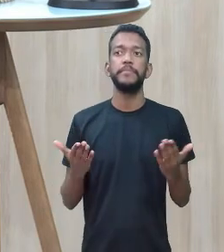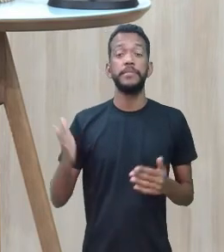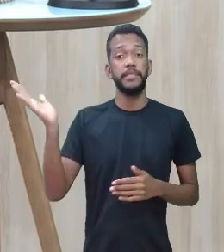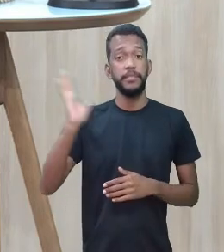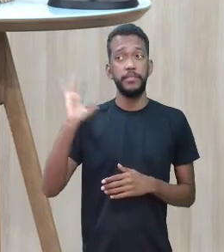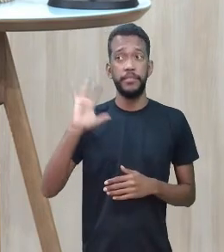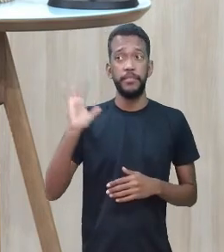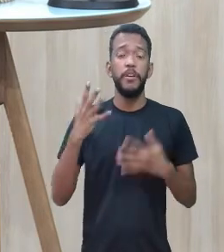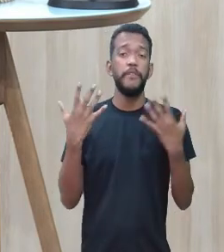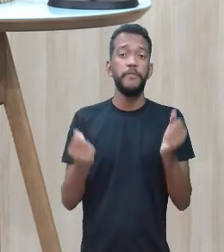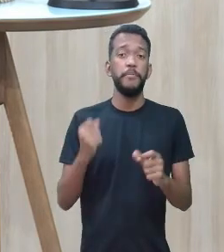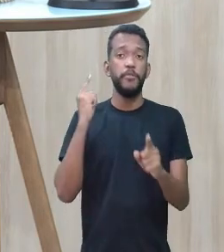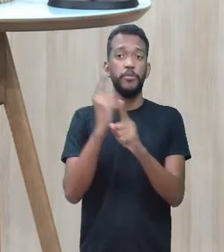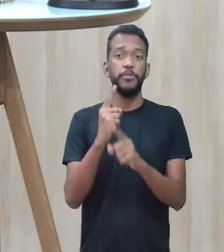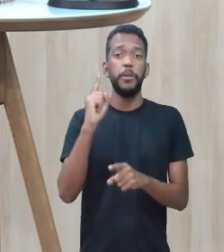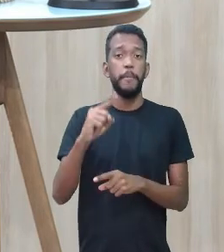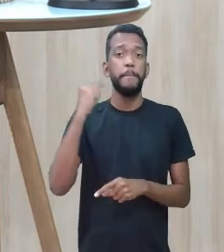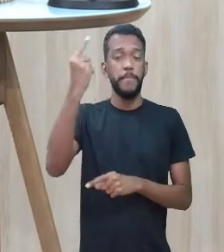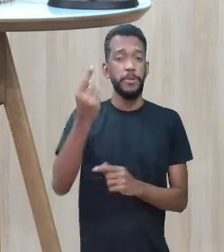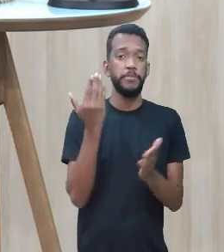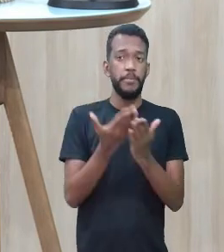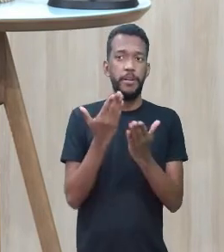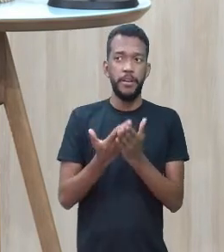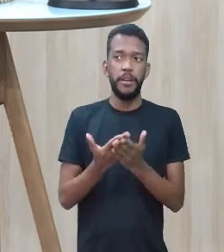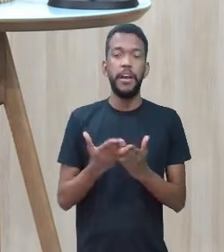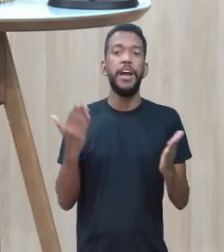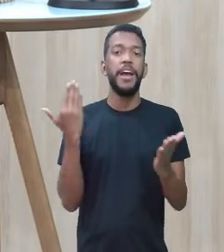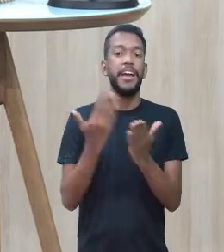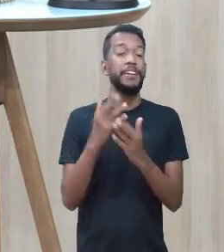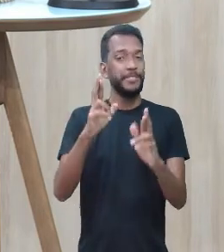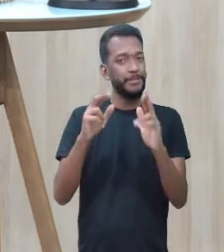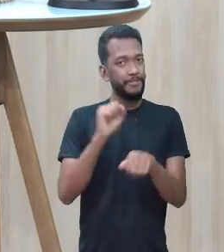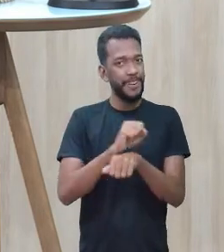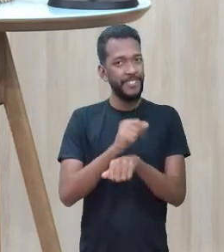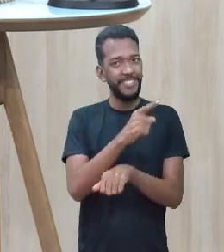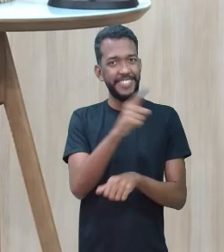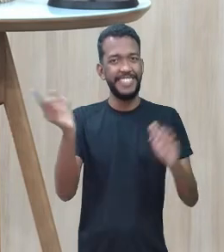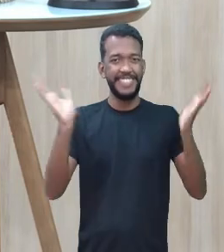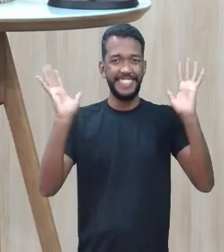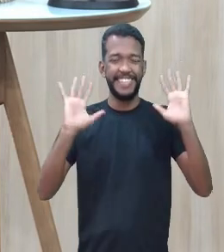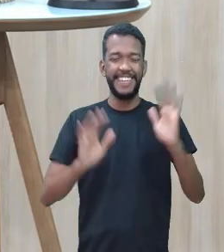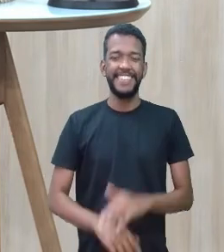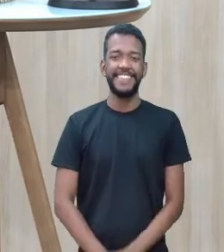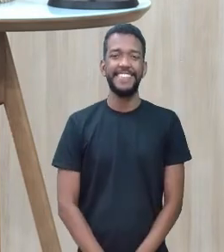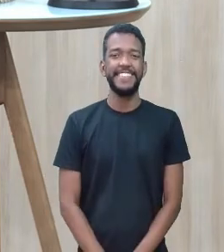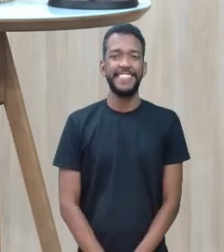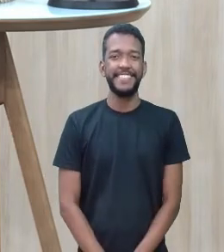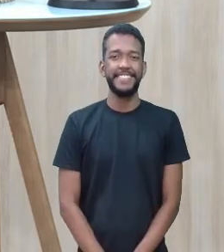tchau. Vamos nos encontrar na próxima aula. Aguardo vocês. Tchau.